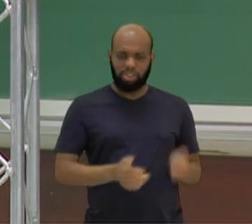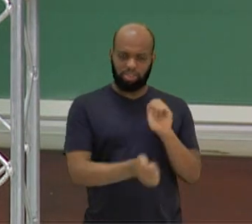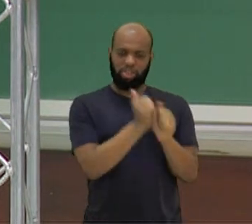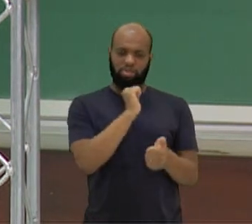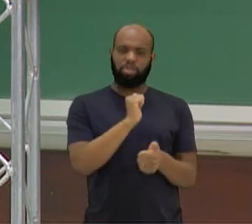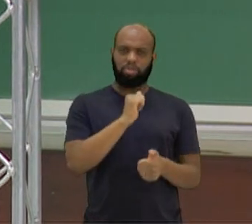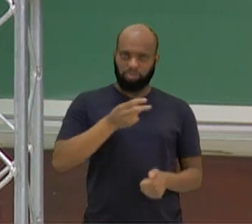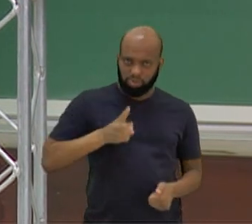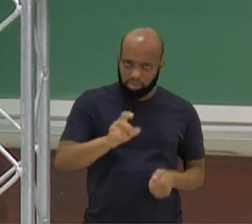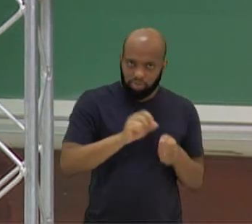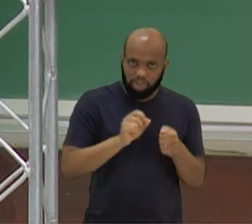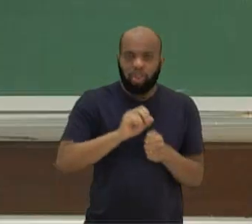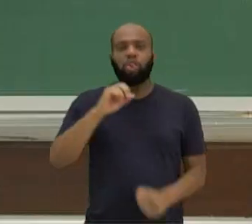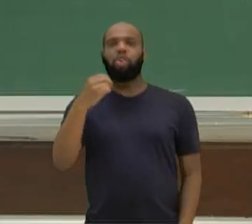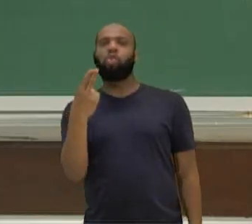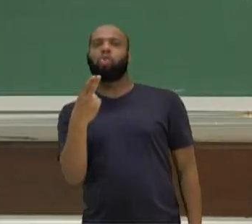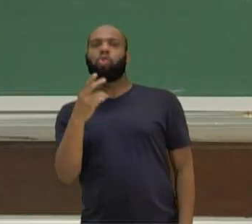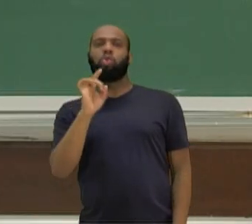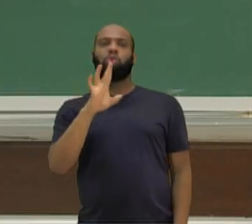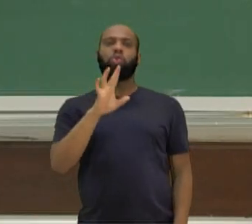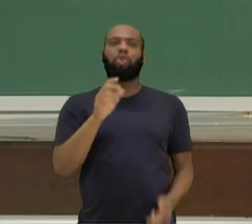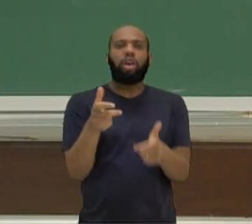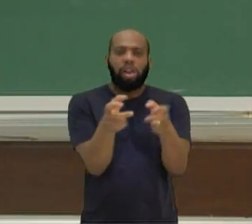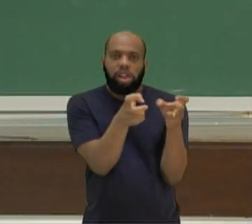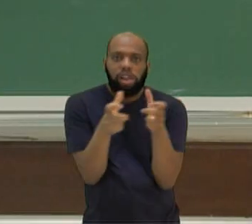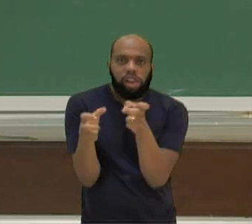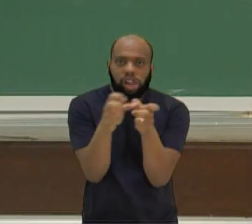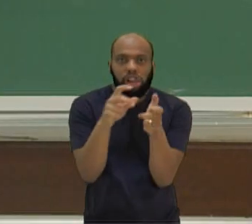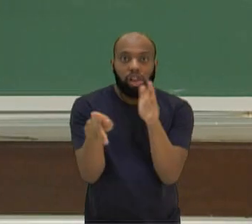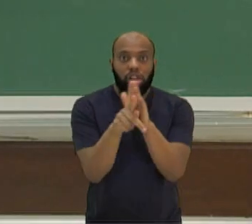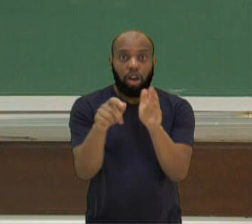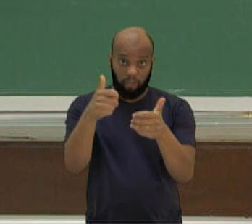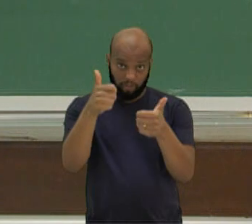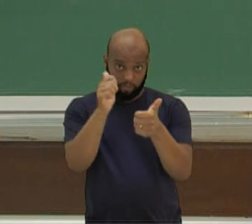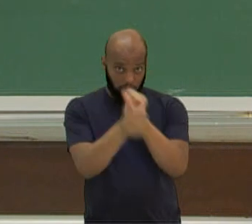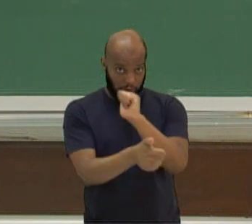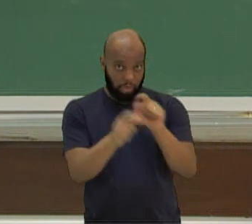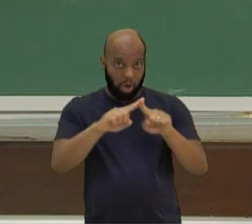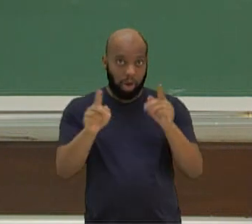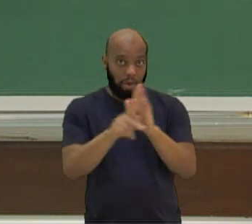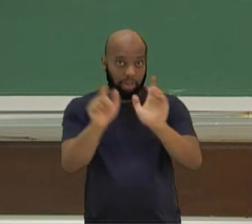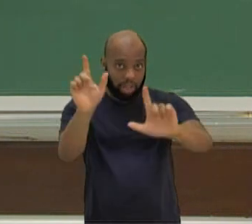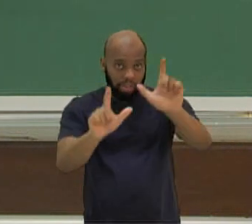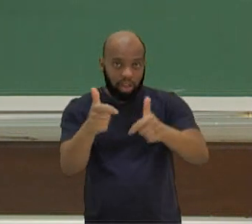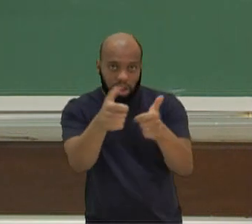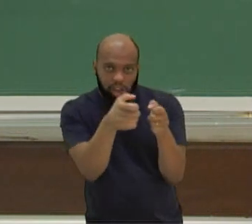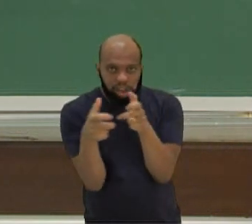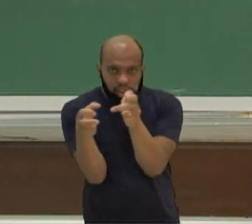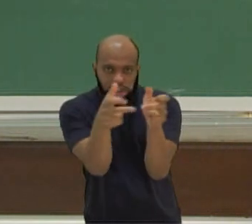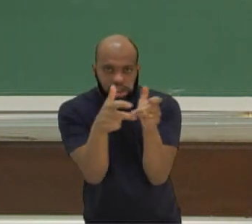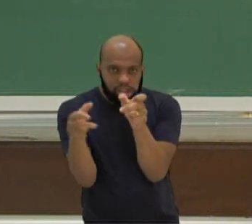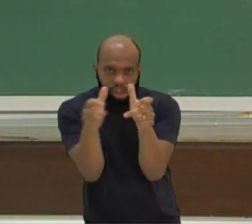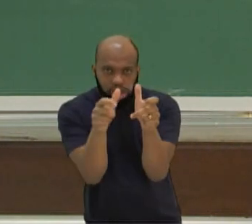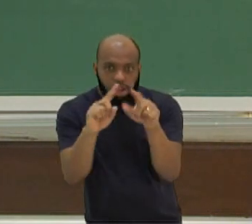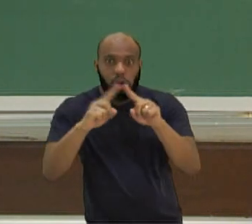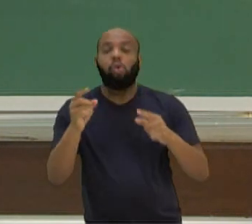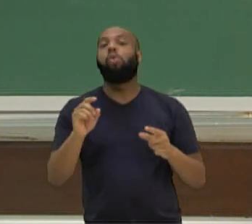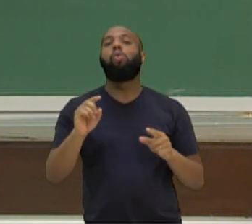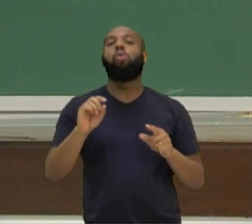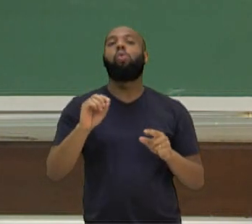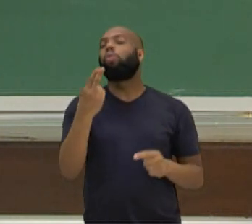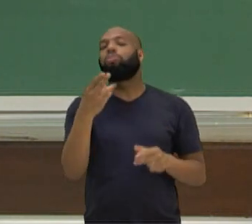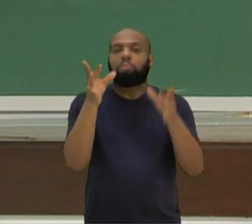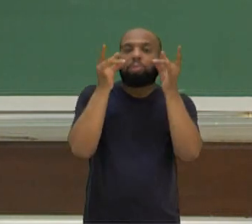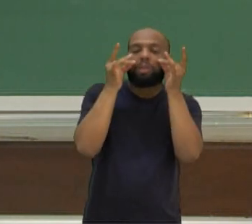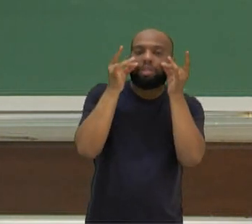praticam futebol? Ou vocês ficam jogando joguinho de futebol? É interessante para a gente pensar, né? E aí,